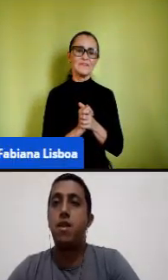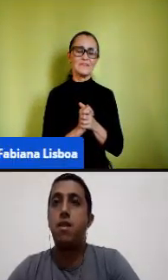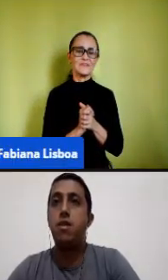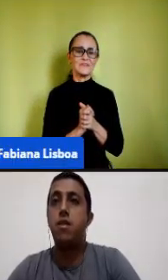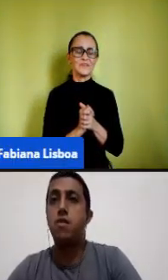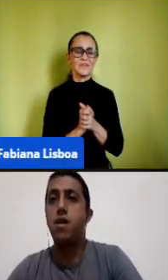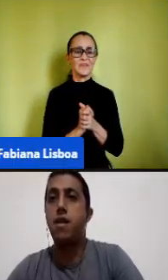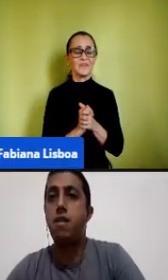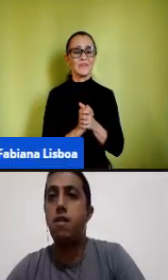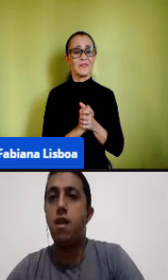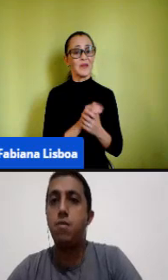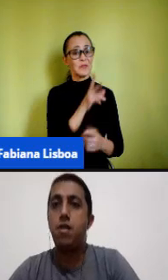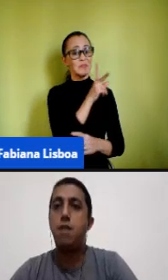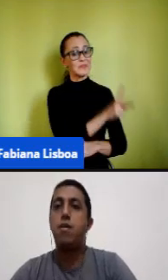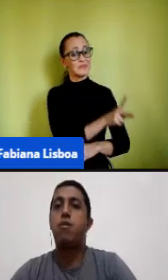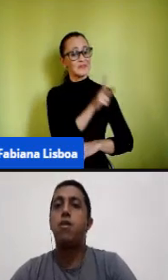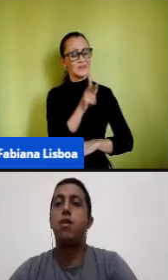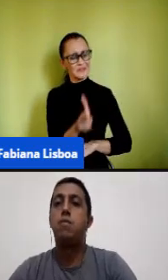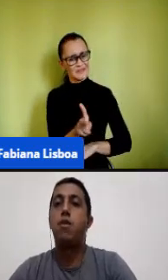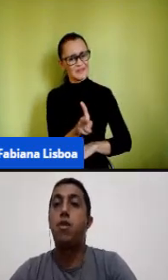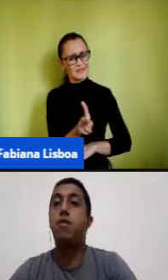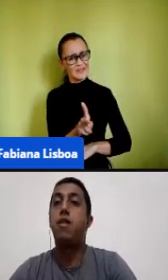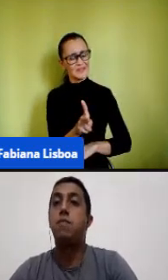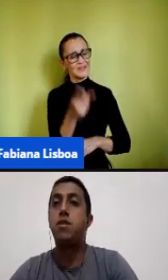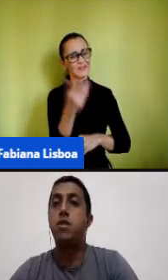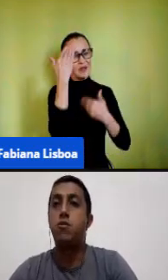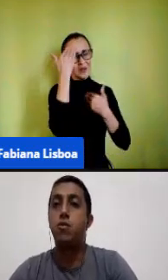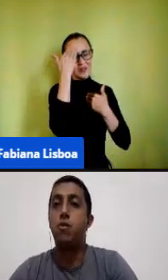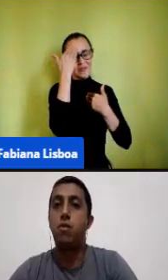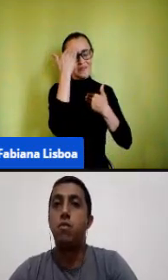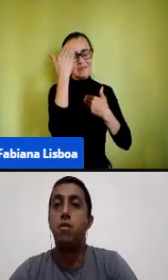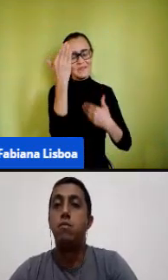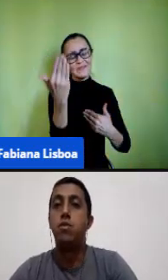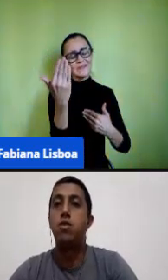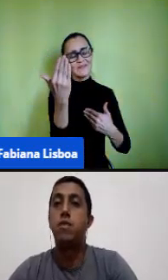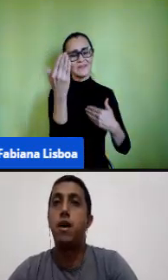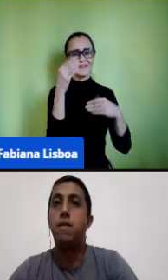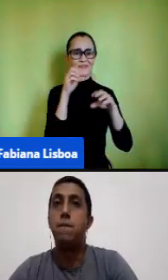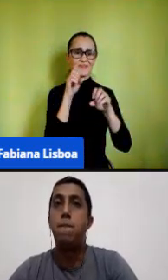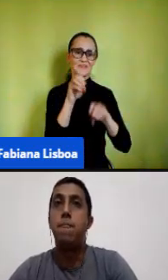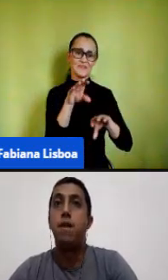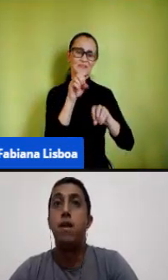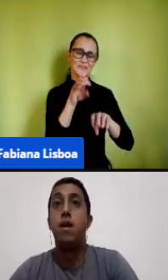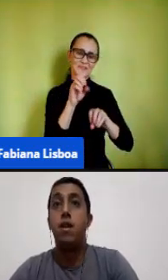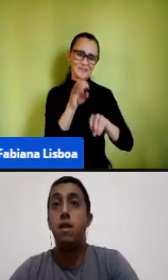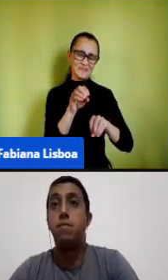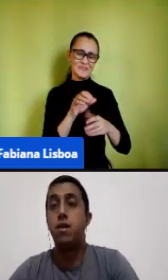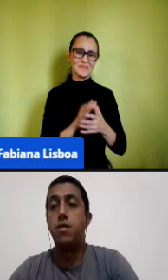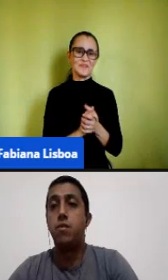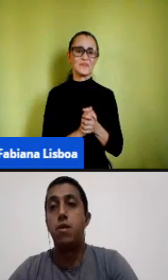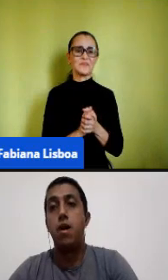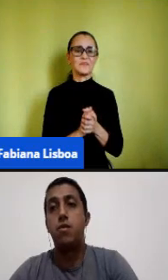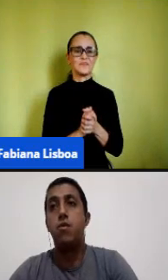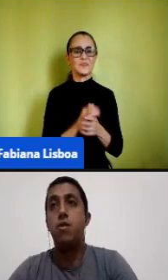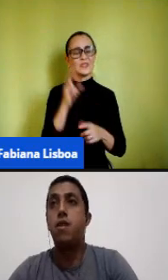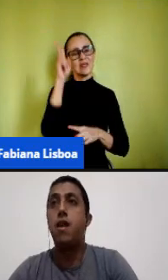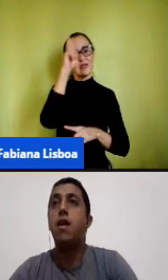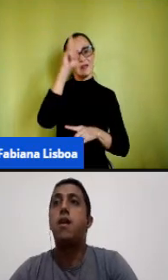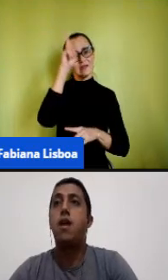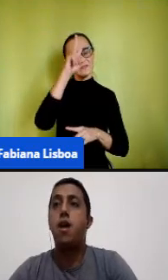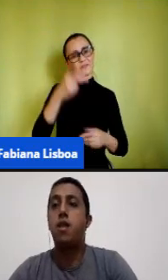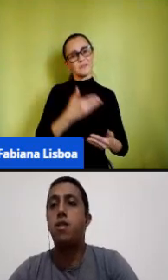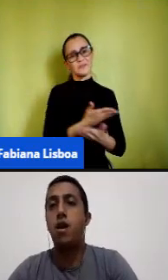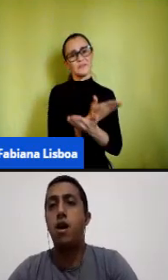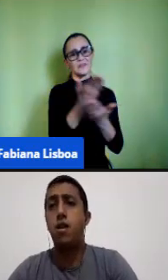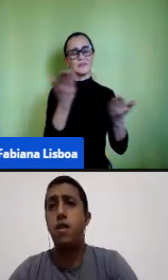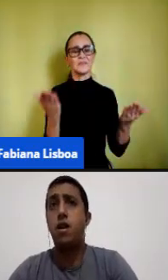Professora Aparecida, nós agradecemos, tá, pelo seu ensinamento aqui conosco. Muito obrigado. Lembrando a todos, né,